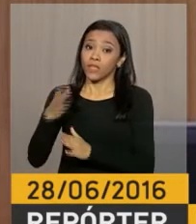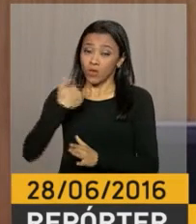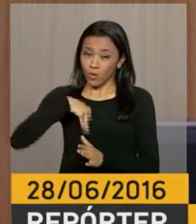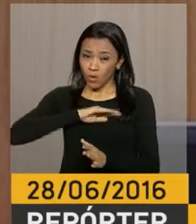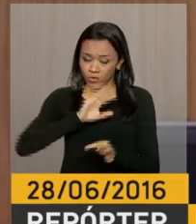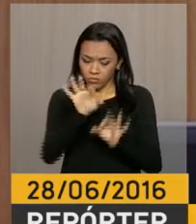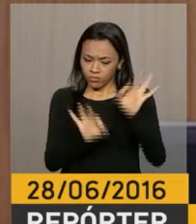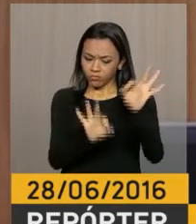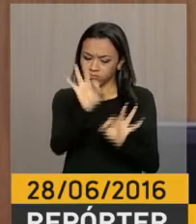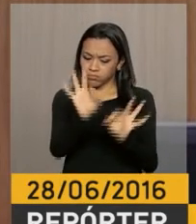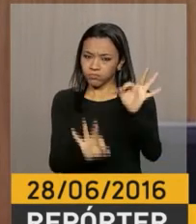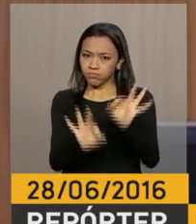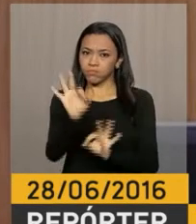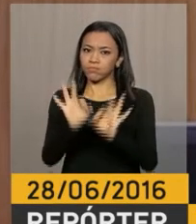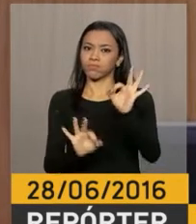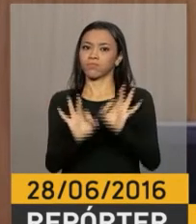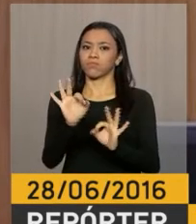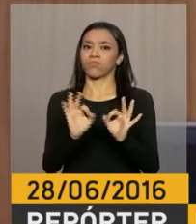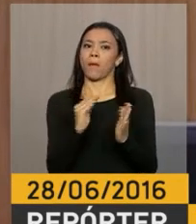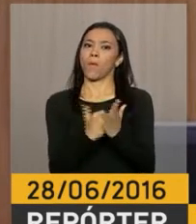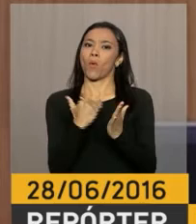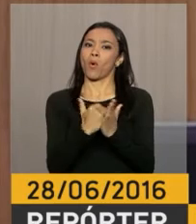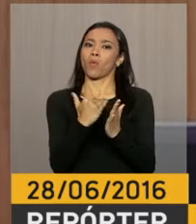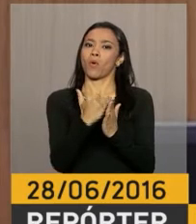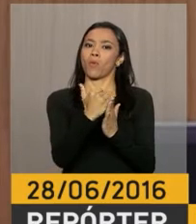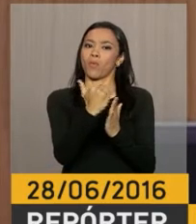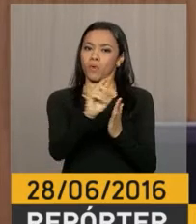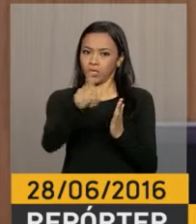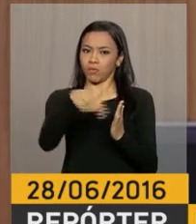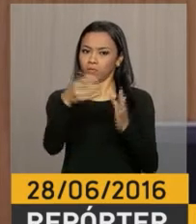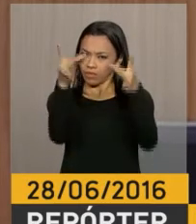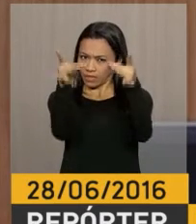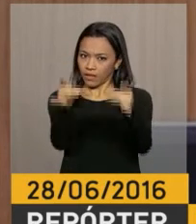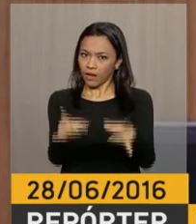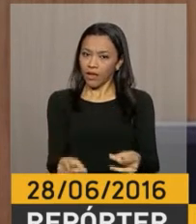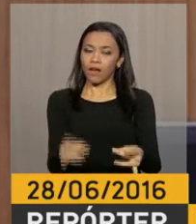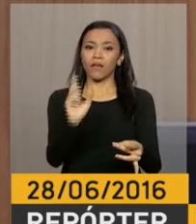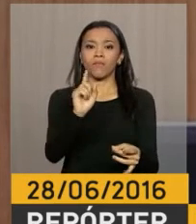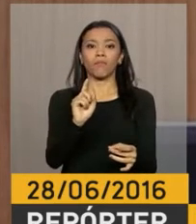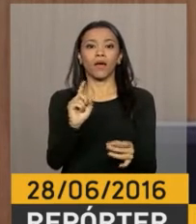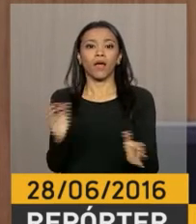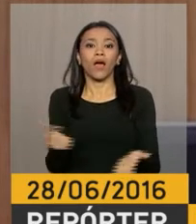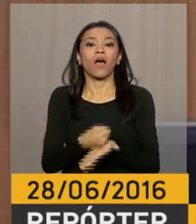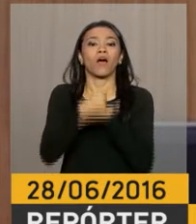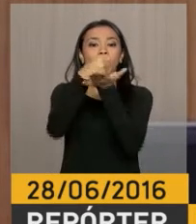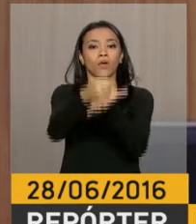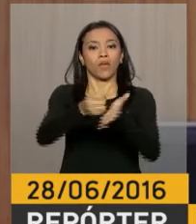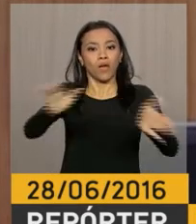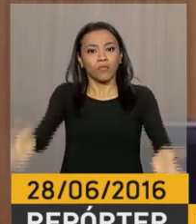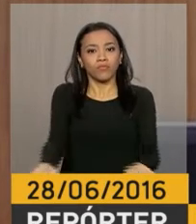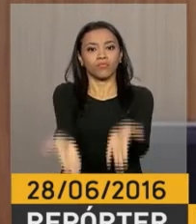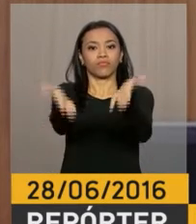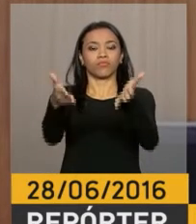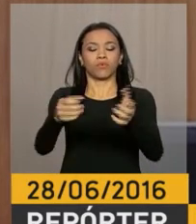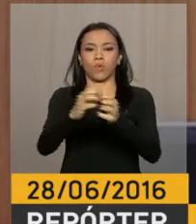projeção, que eu vou detalhar mais à frente, para o crescimento do PIB de 3,3% de